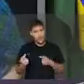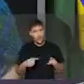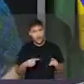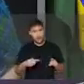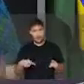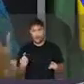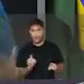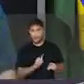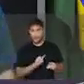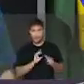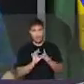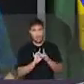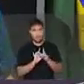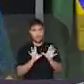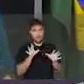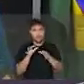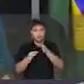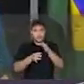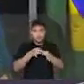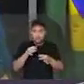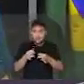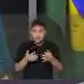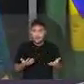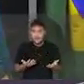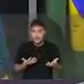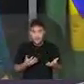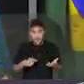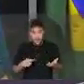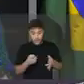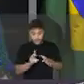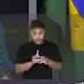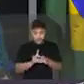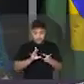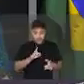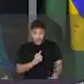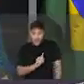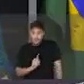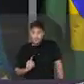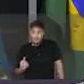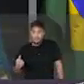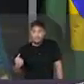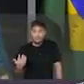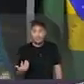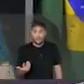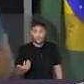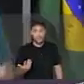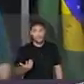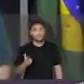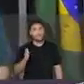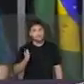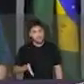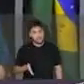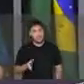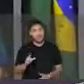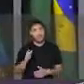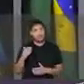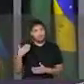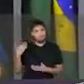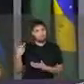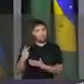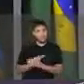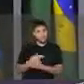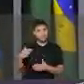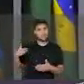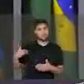expressão, sobre as nossas liberdades individuais, como já vem sendo feito há muito tempo.